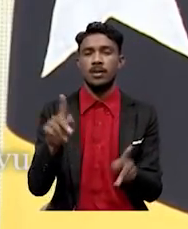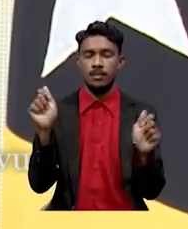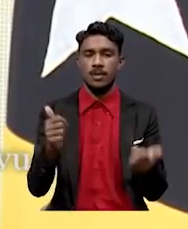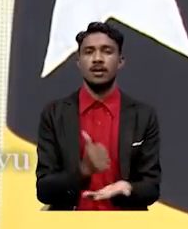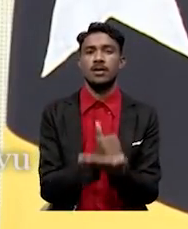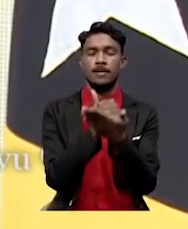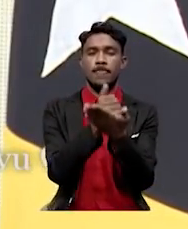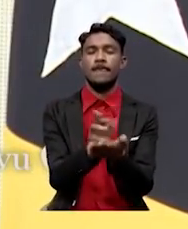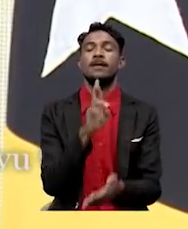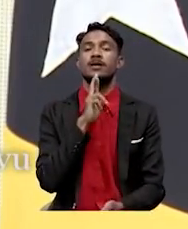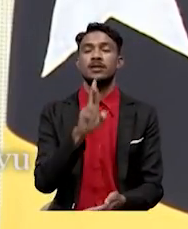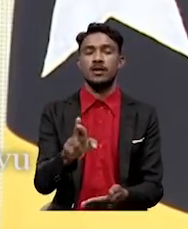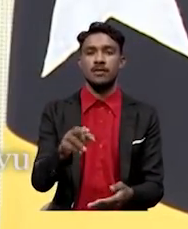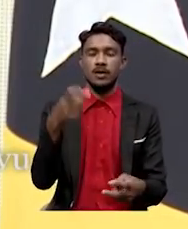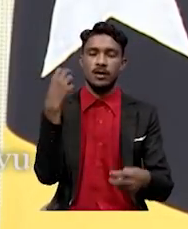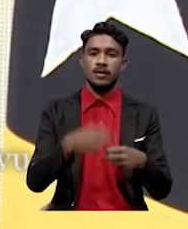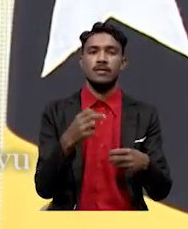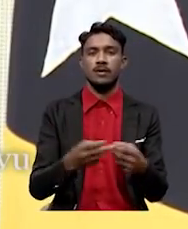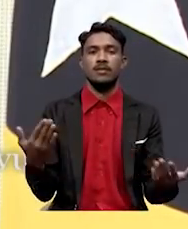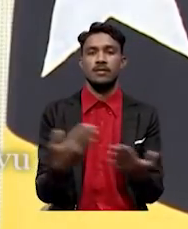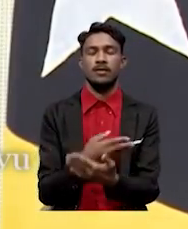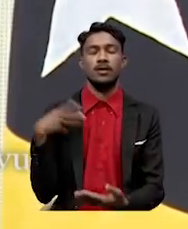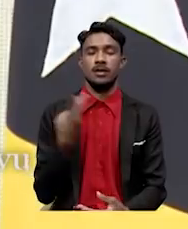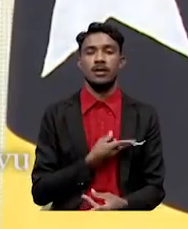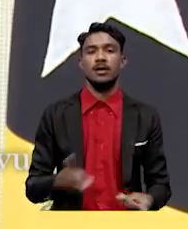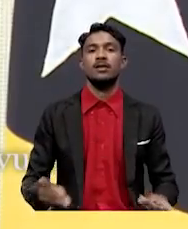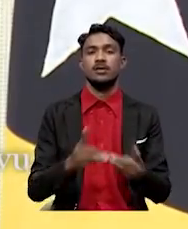resolve desafio fong, nebe itaha soro da daun.